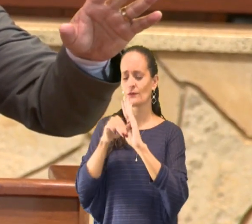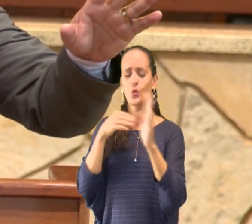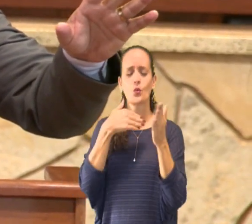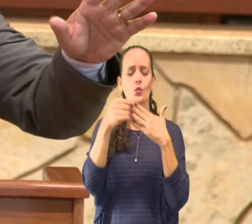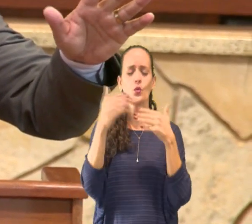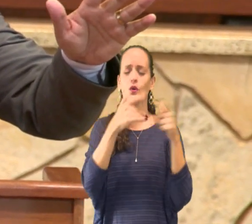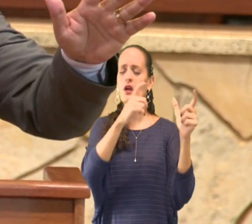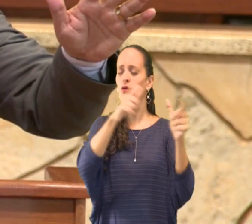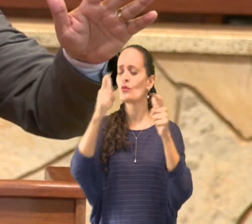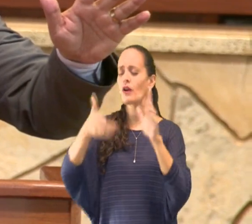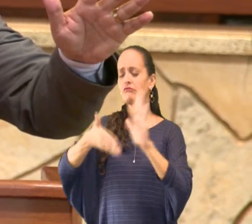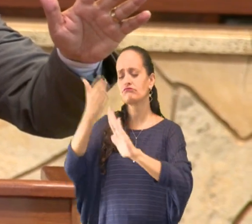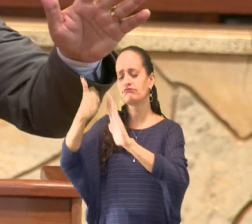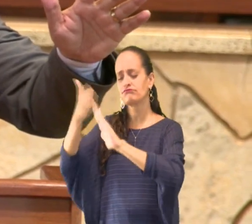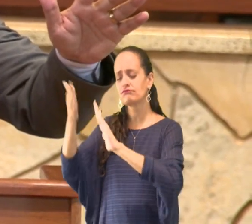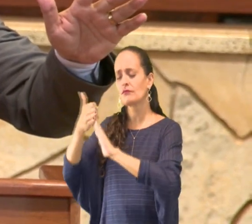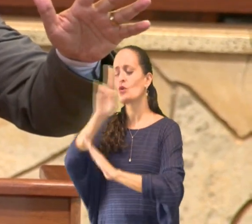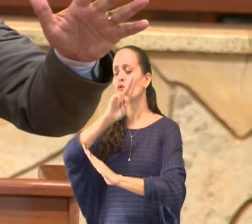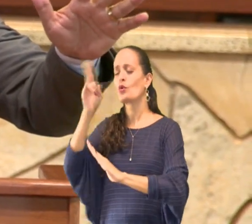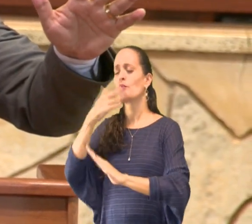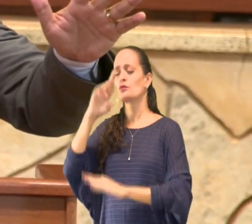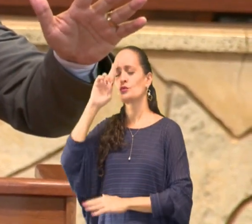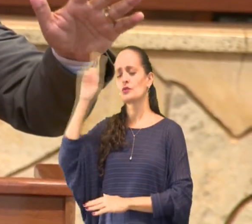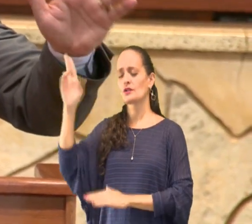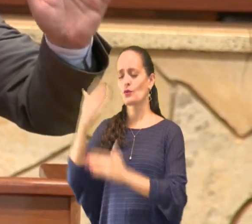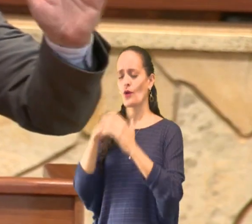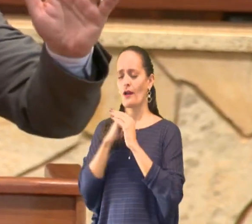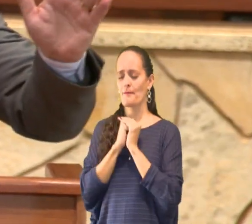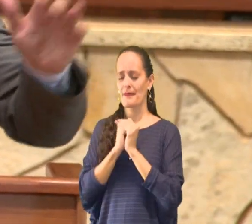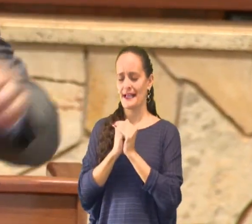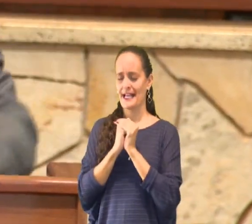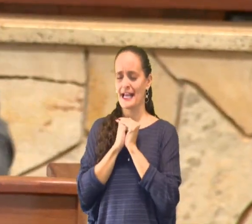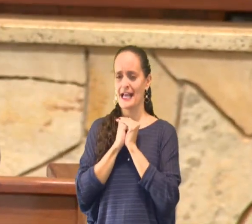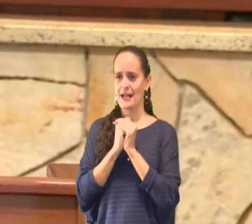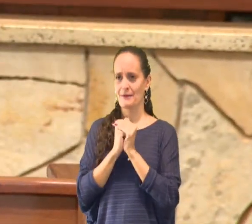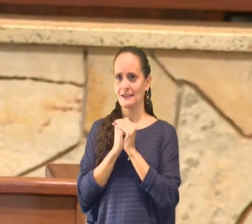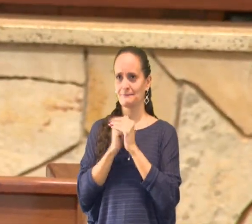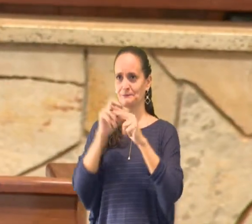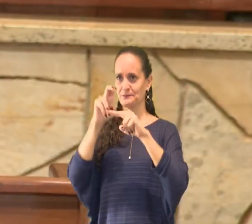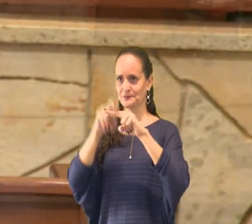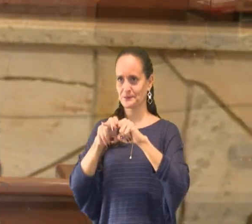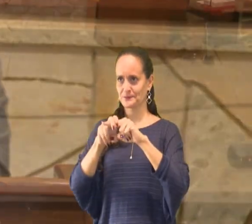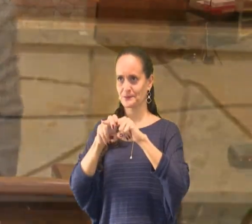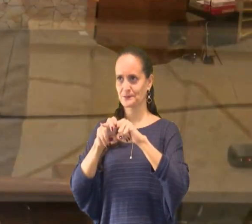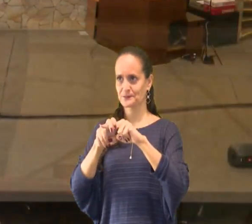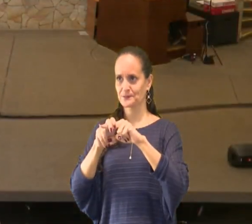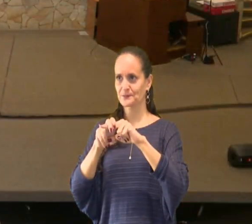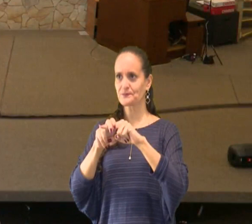formos, para a honra e glória do nome do Senhor. Amém e amém. Podemos assentar.